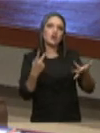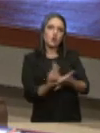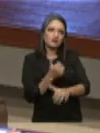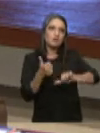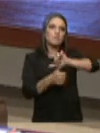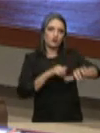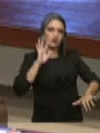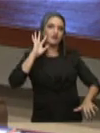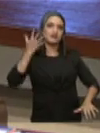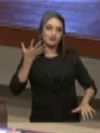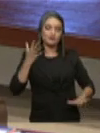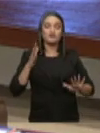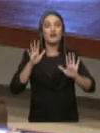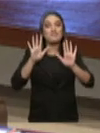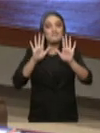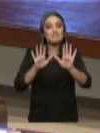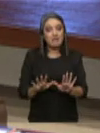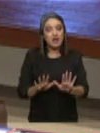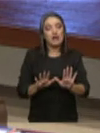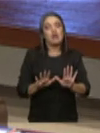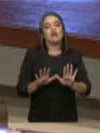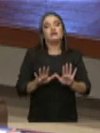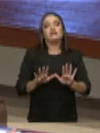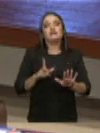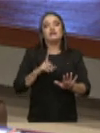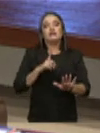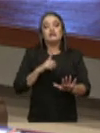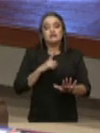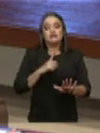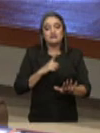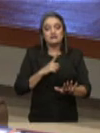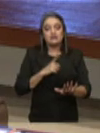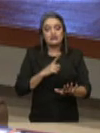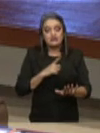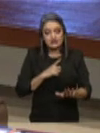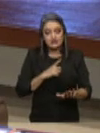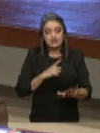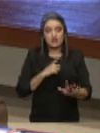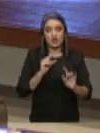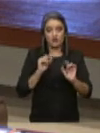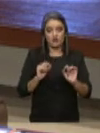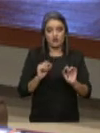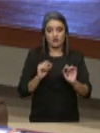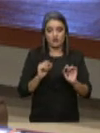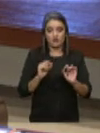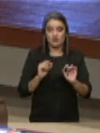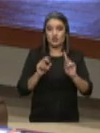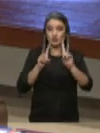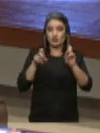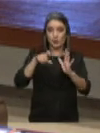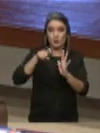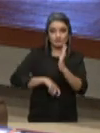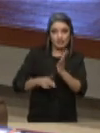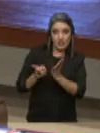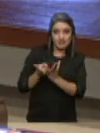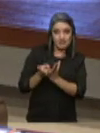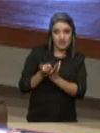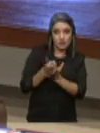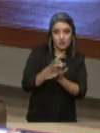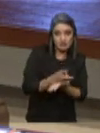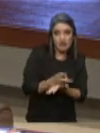essa guinada jurisprudencial, nesse momento, quanto às relações jurídicas tributárias,